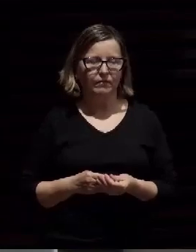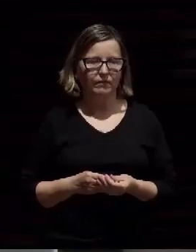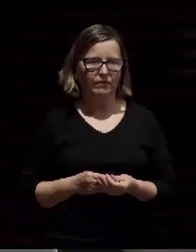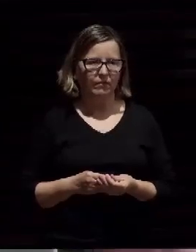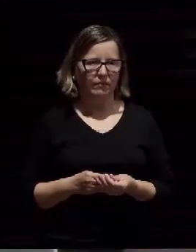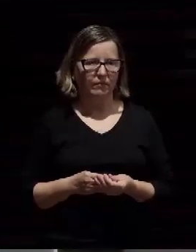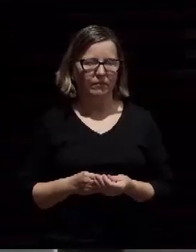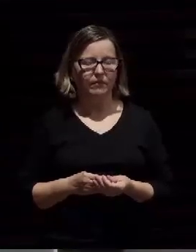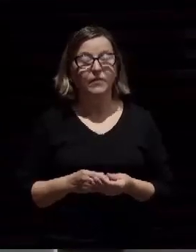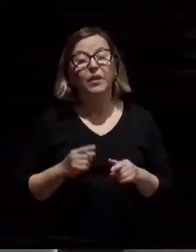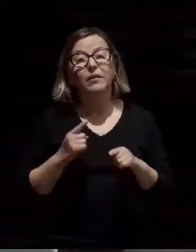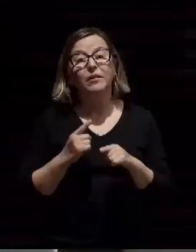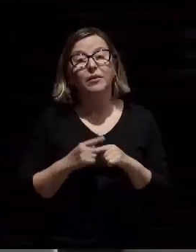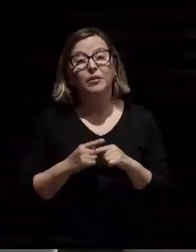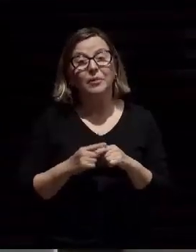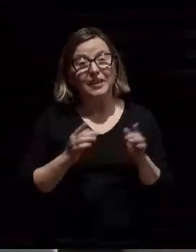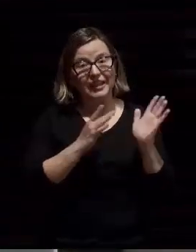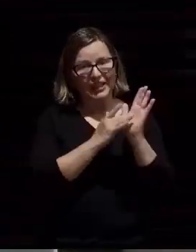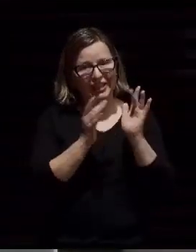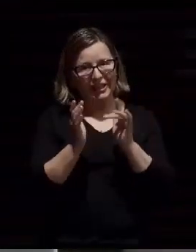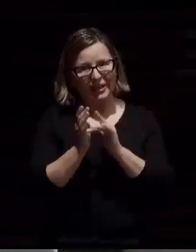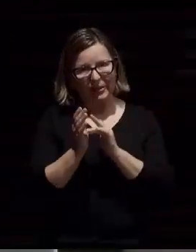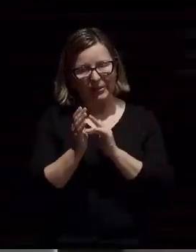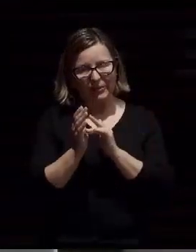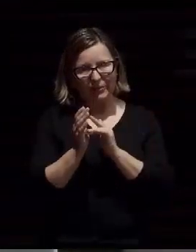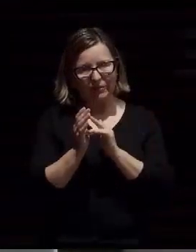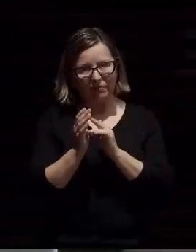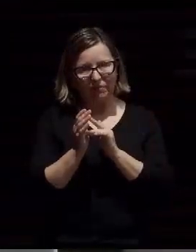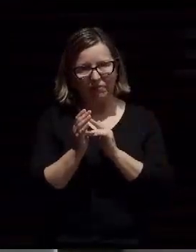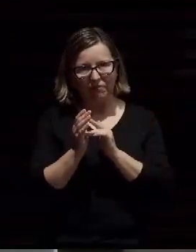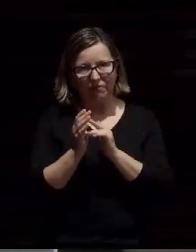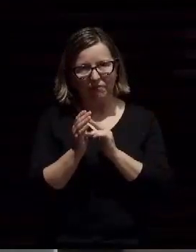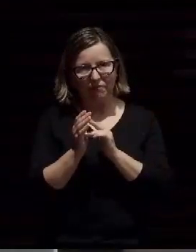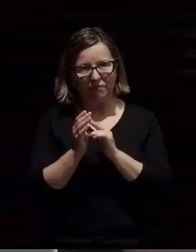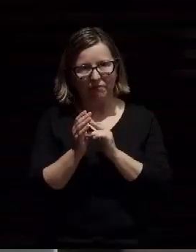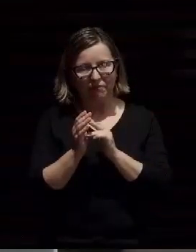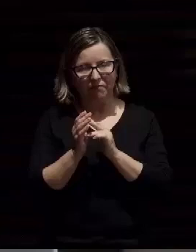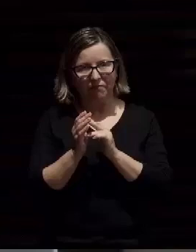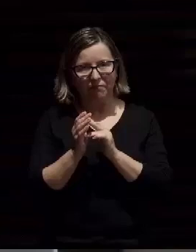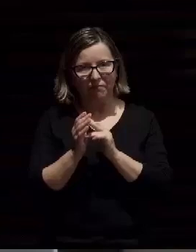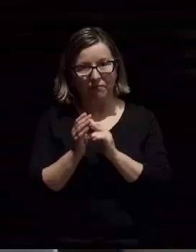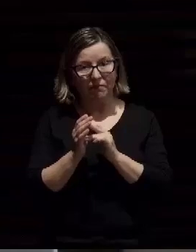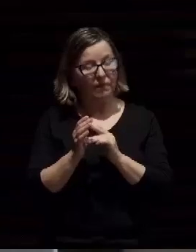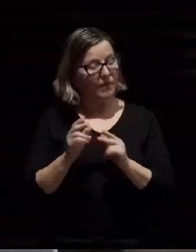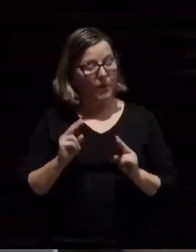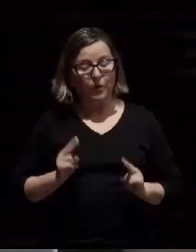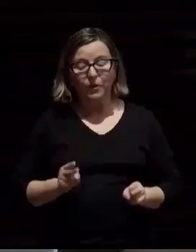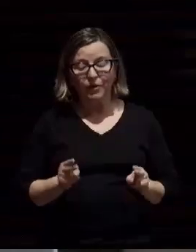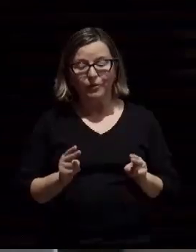Por quê? Jesus não deu mais informações aos seus discípulos.